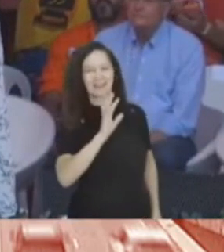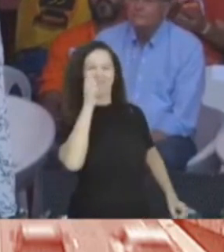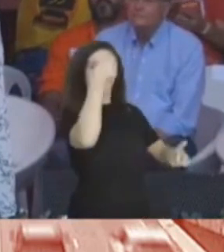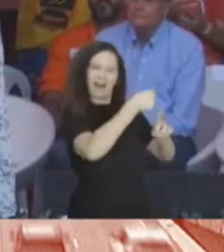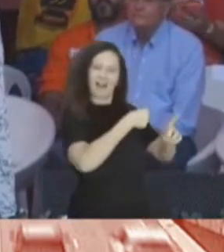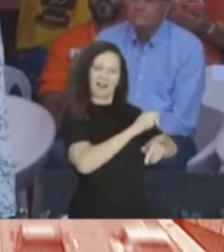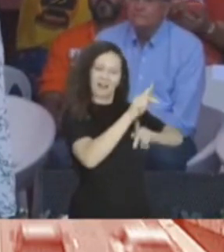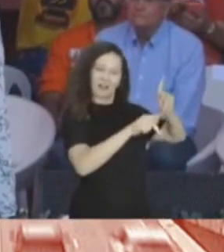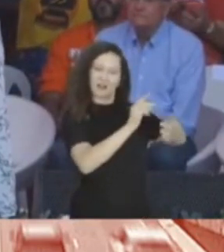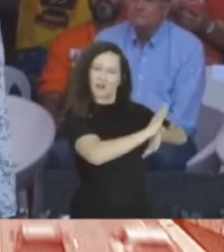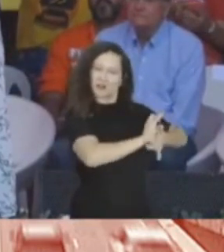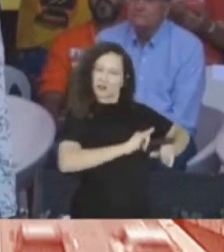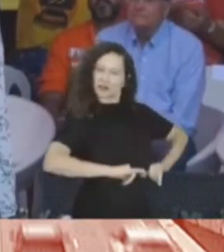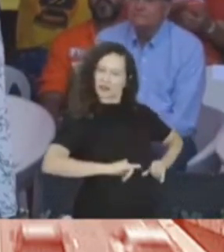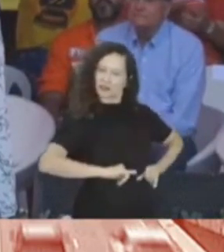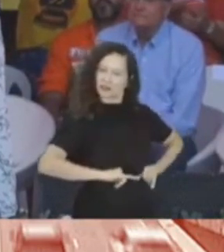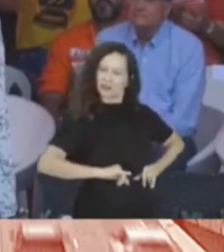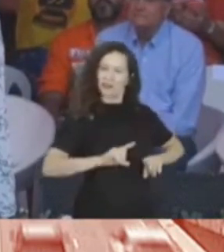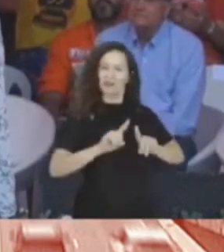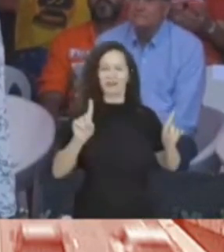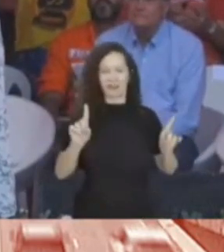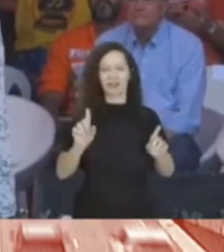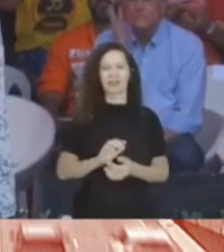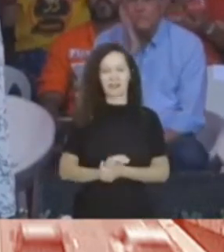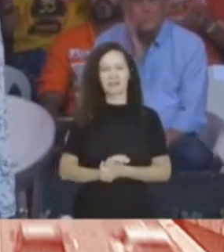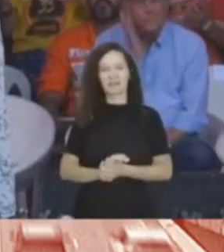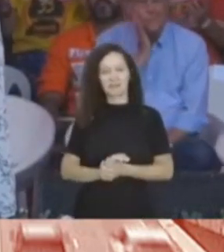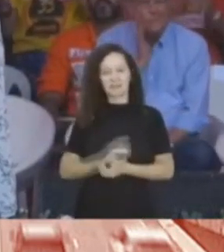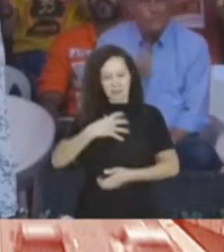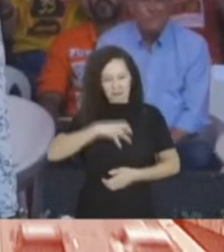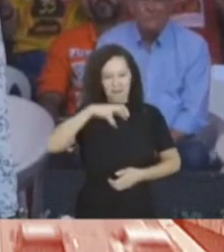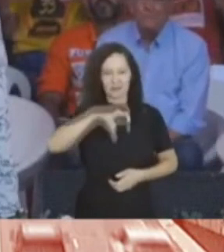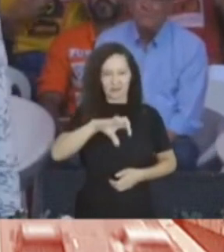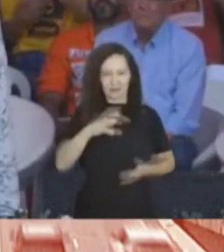ganhei. Agora eu quero ganhar, né? Quero ganhar. E é isso, é porque